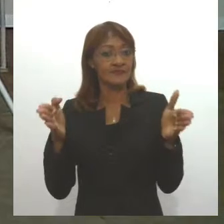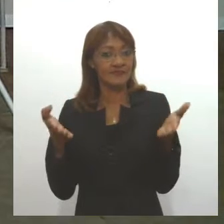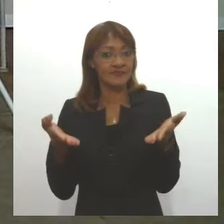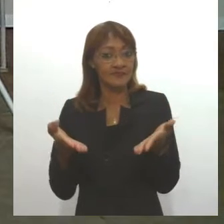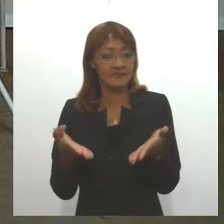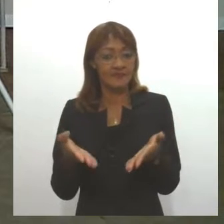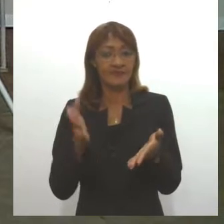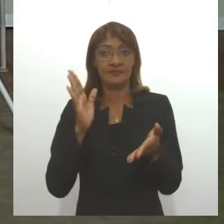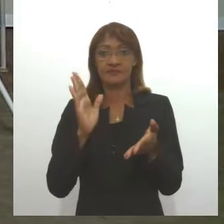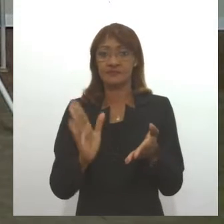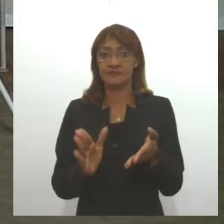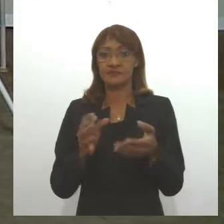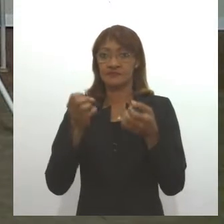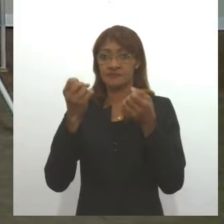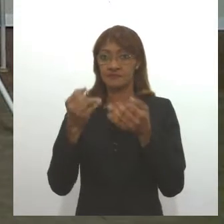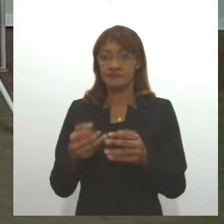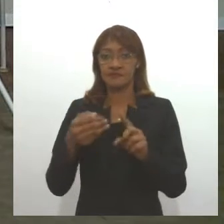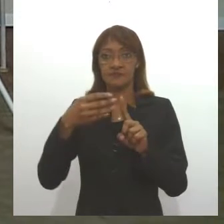criação do Conselho